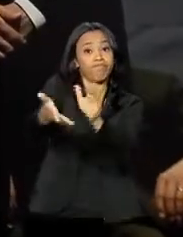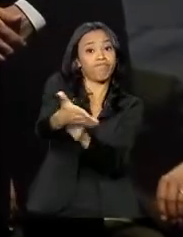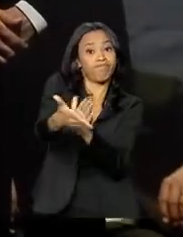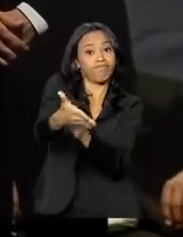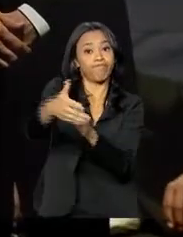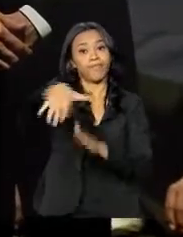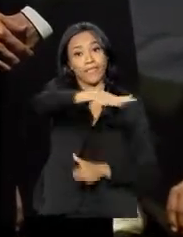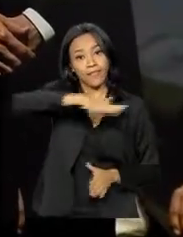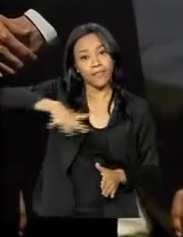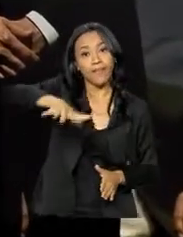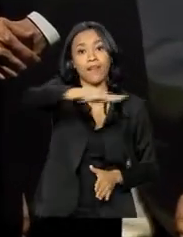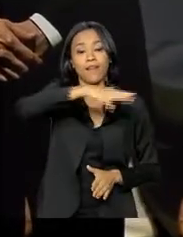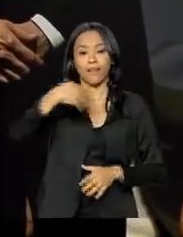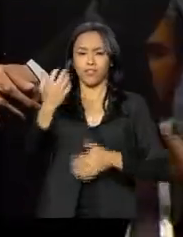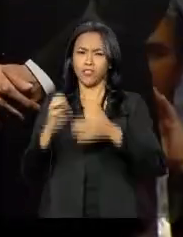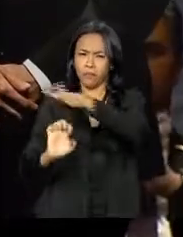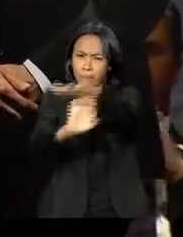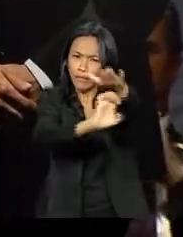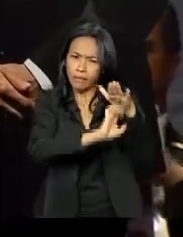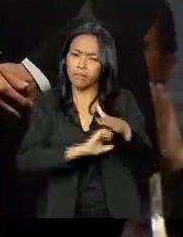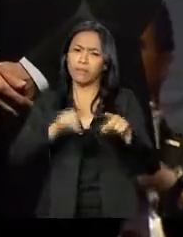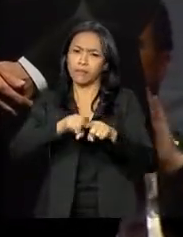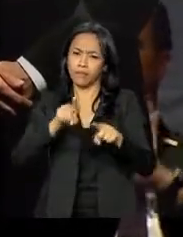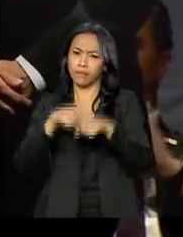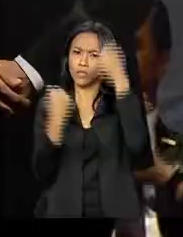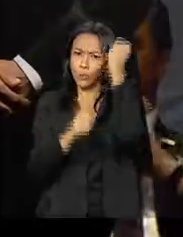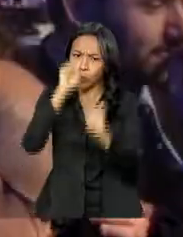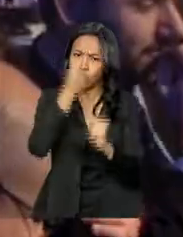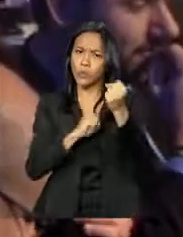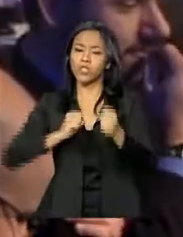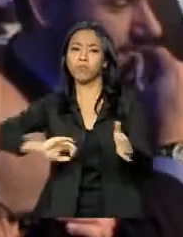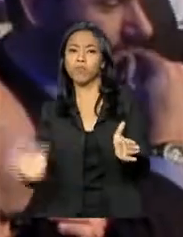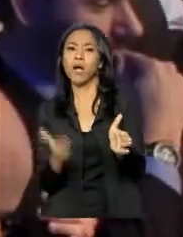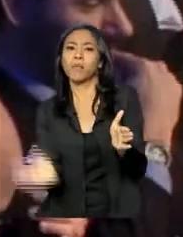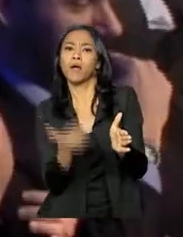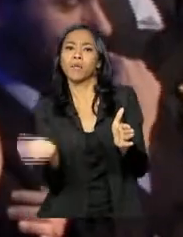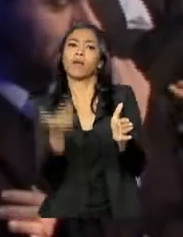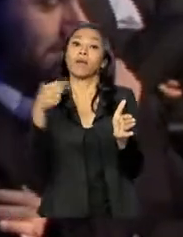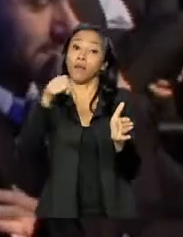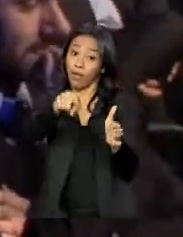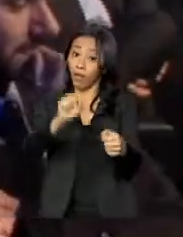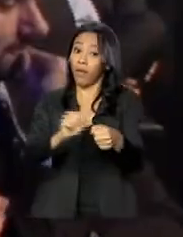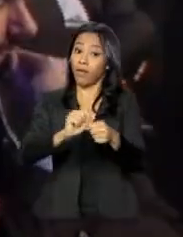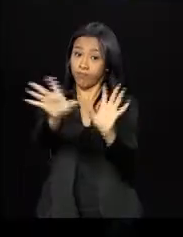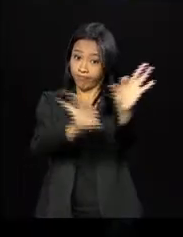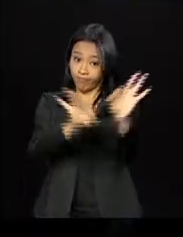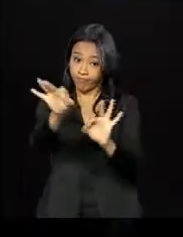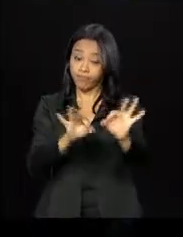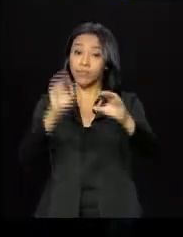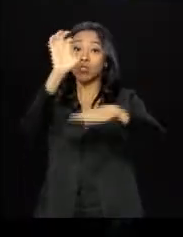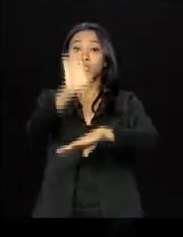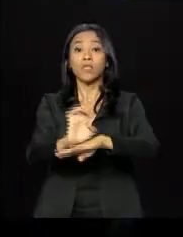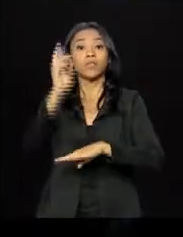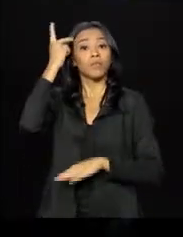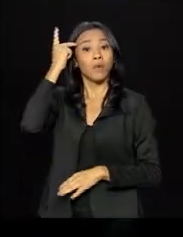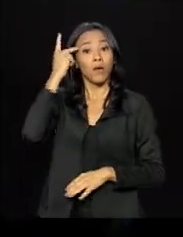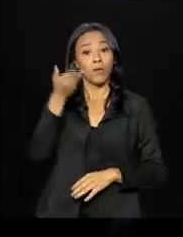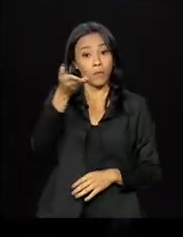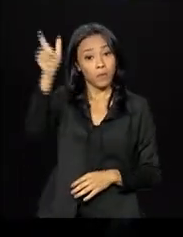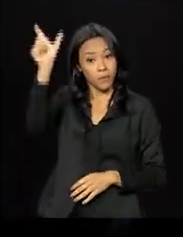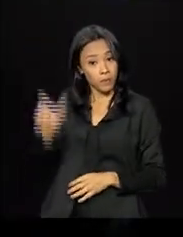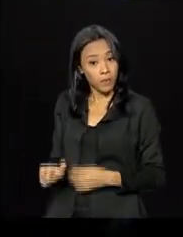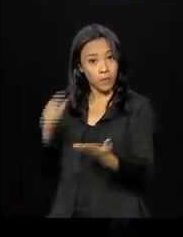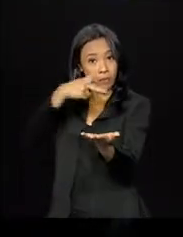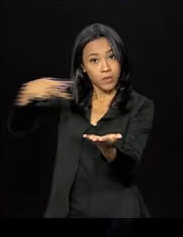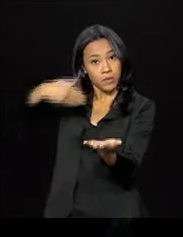setor atacadista e fabricantes de material de construção, evento realizado em São Paulo, o presidente Michel Temer falou